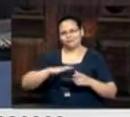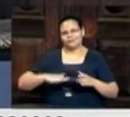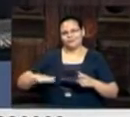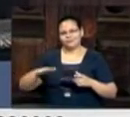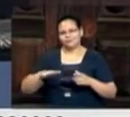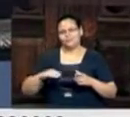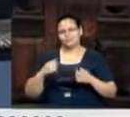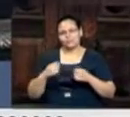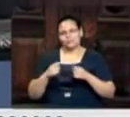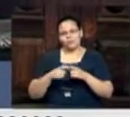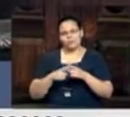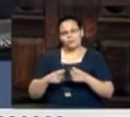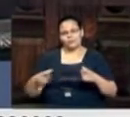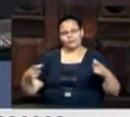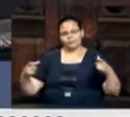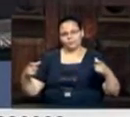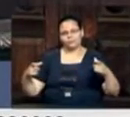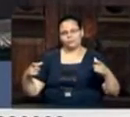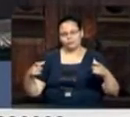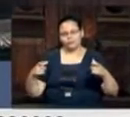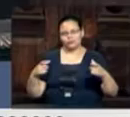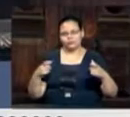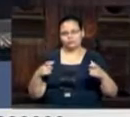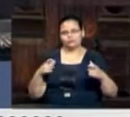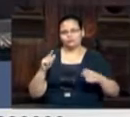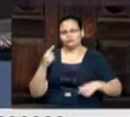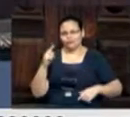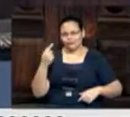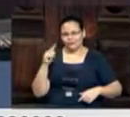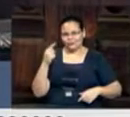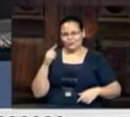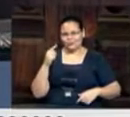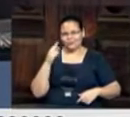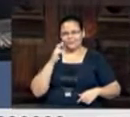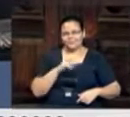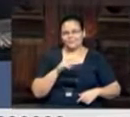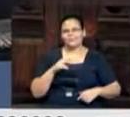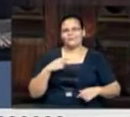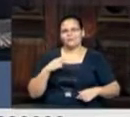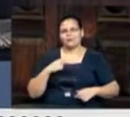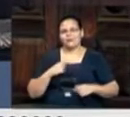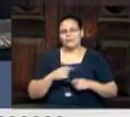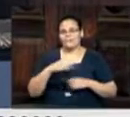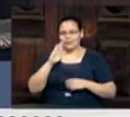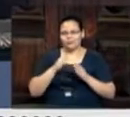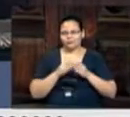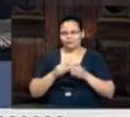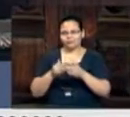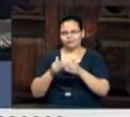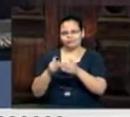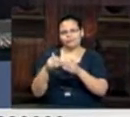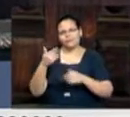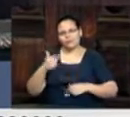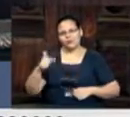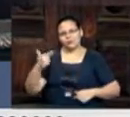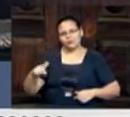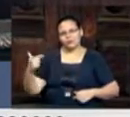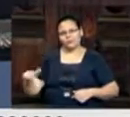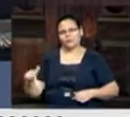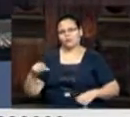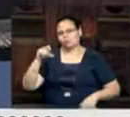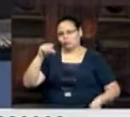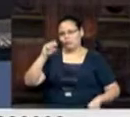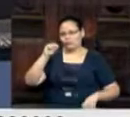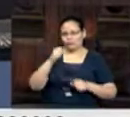deveria estar amplamente difundido, com muito mais linhas, como se disse aqui. Desde 98, no mínimo,